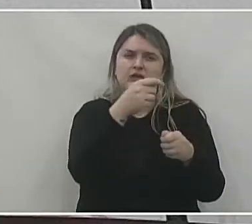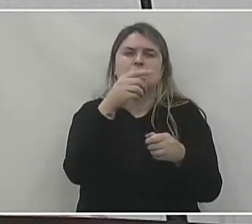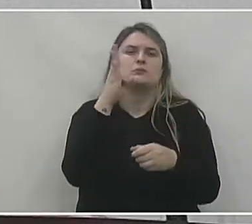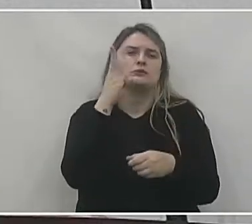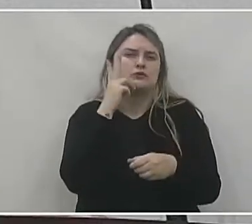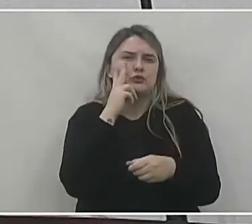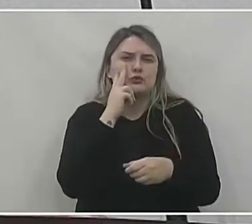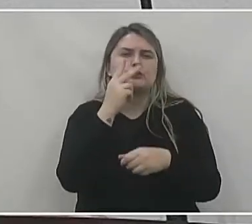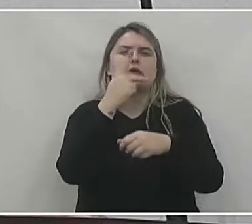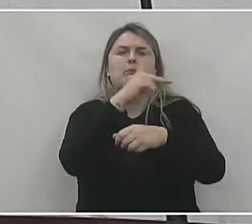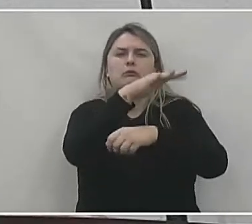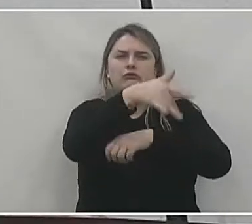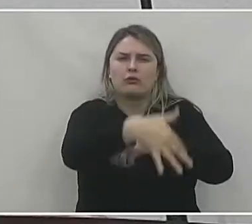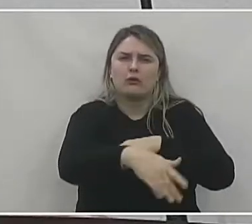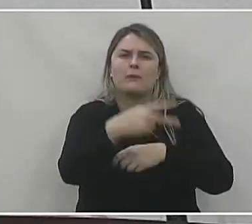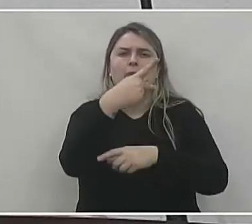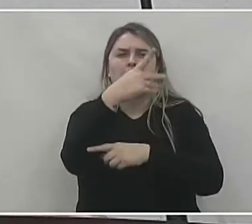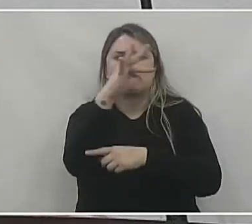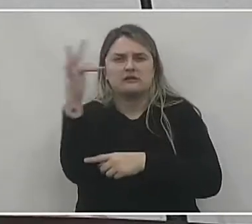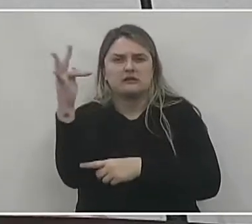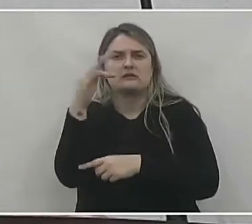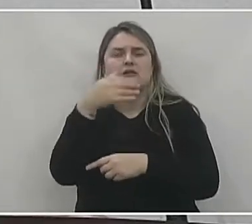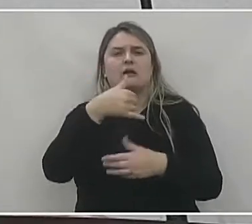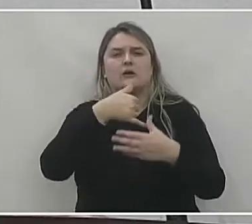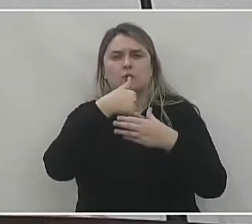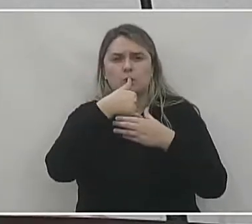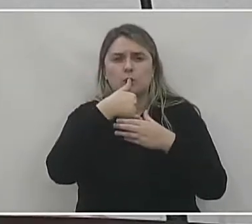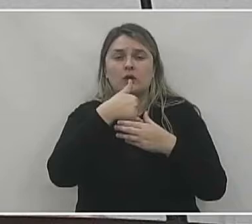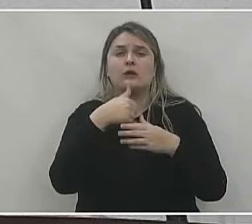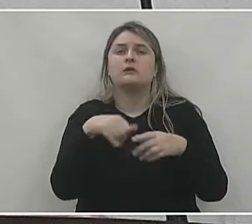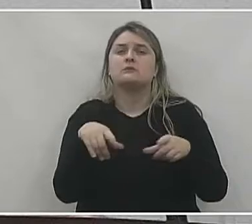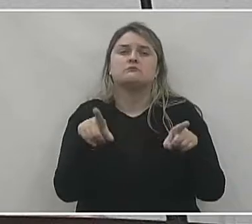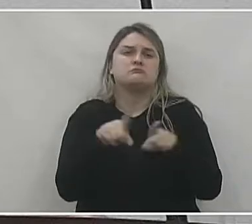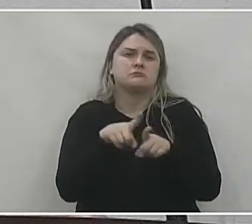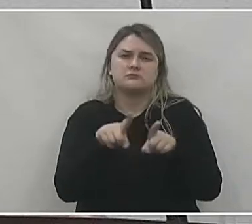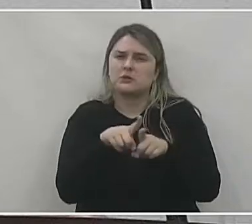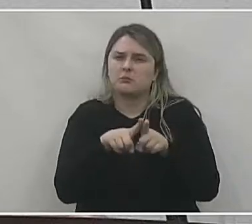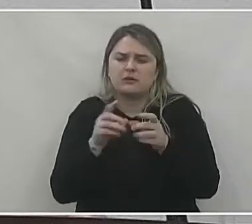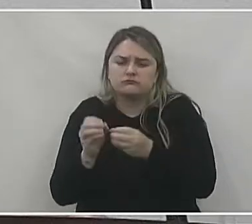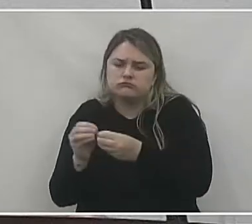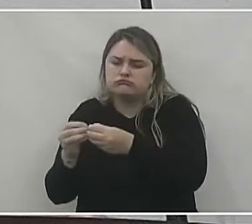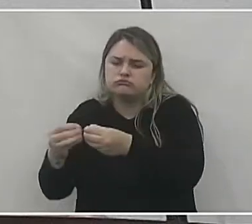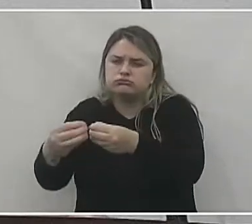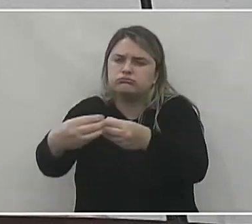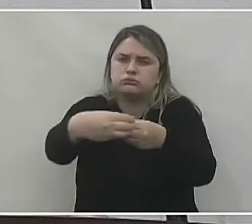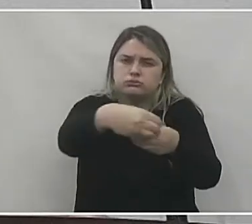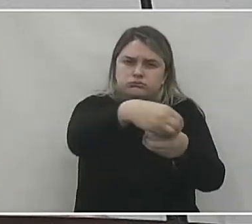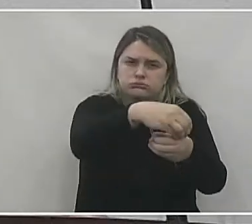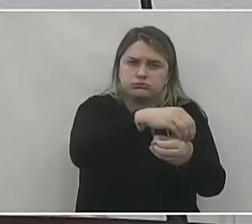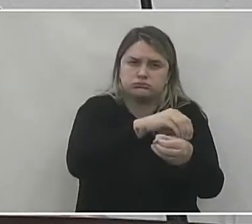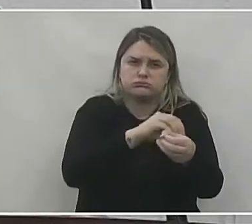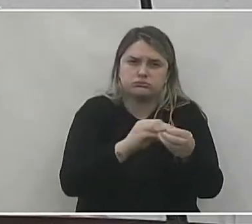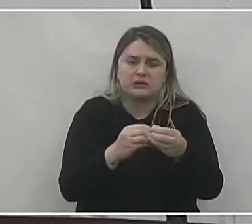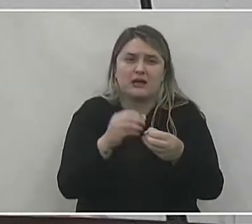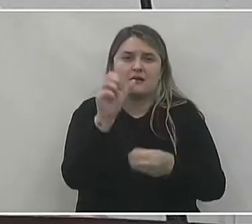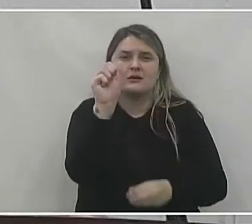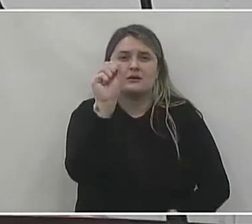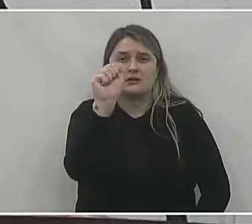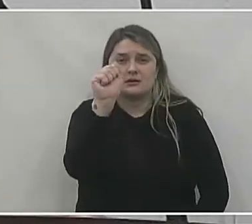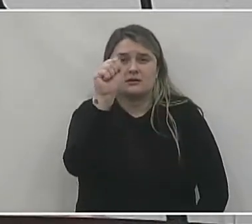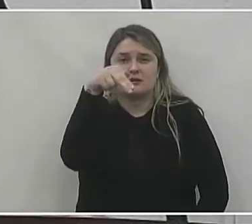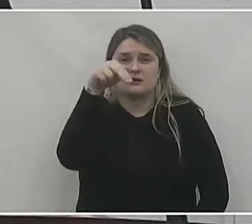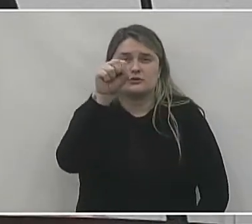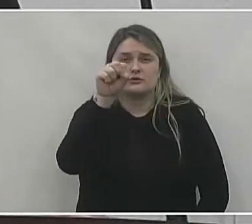Porto Vitória, Paula Freitas, São Mateus, enfim, todos os municípios da